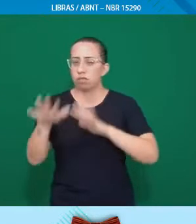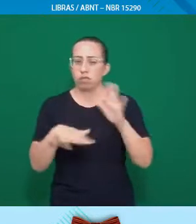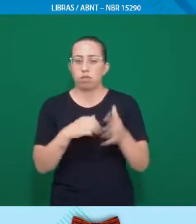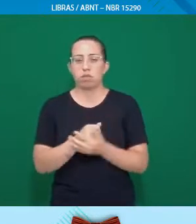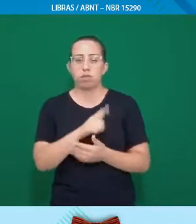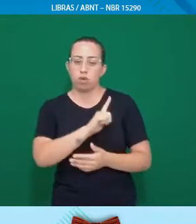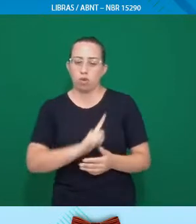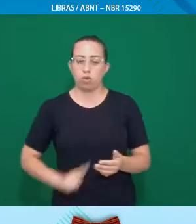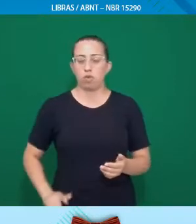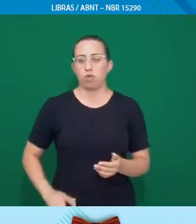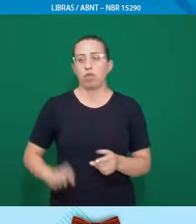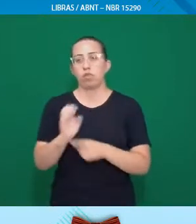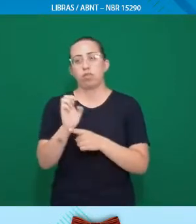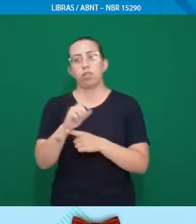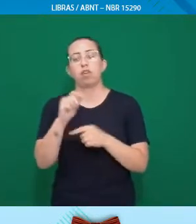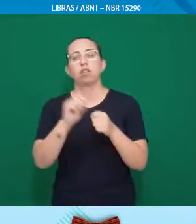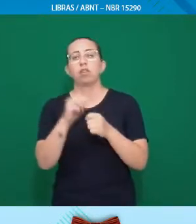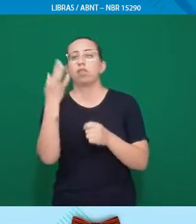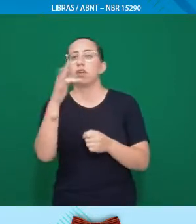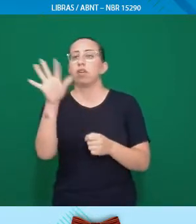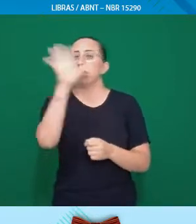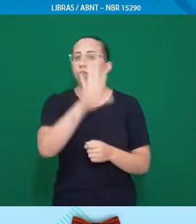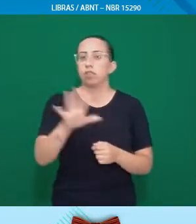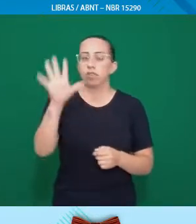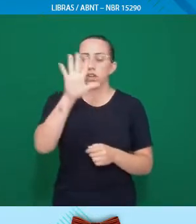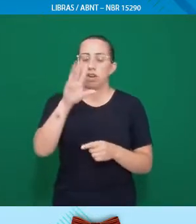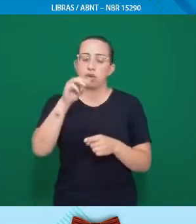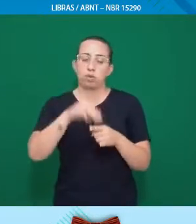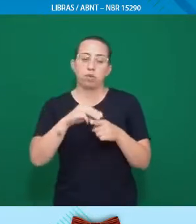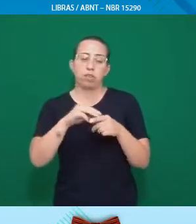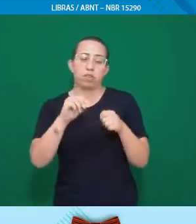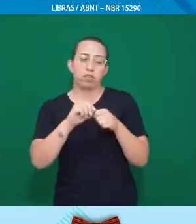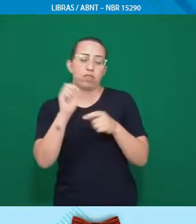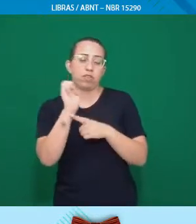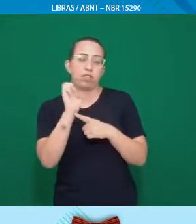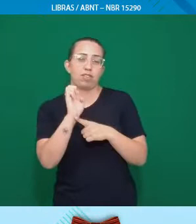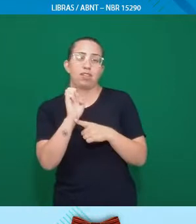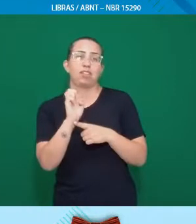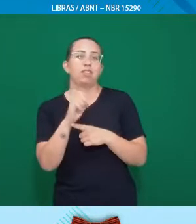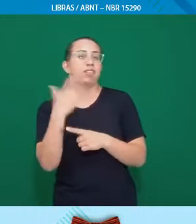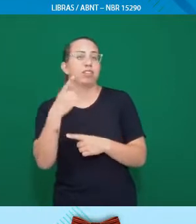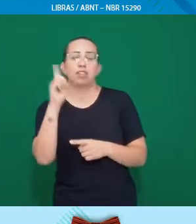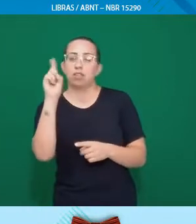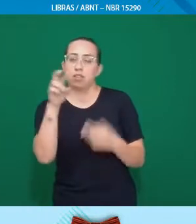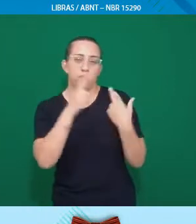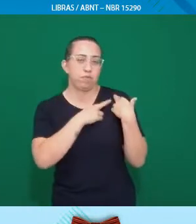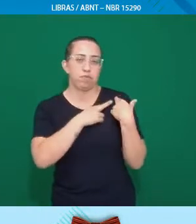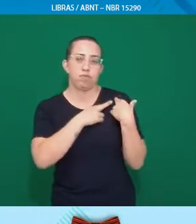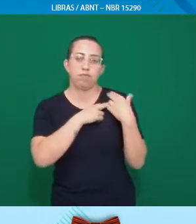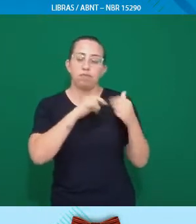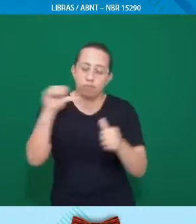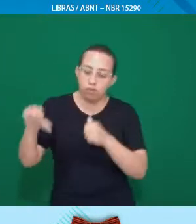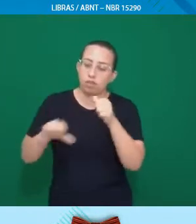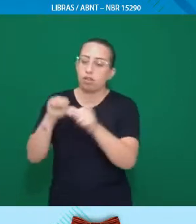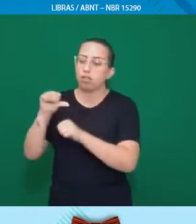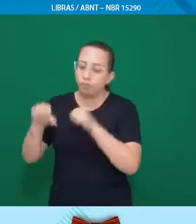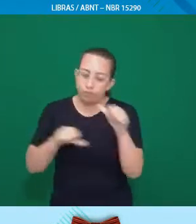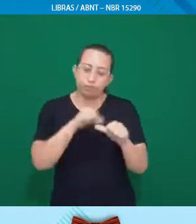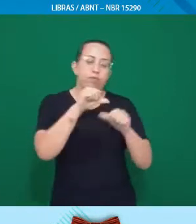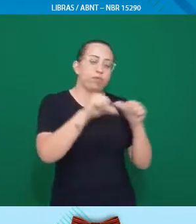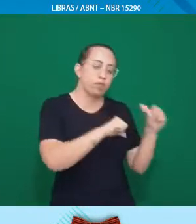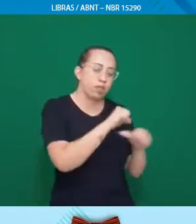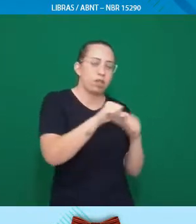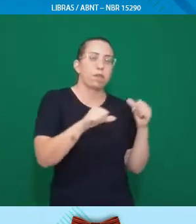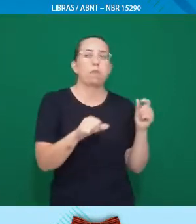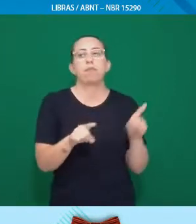estado vai fazer ao Federal que não é sua obrigação e o município que fazer Estadual que também não é sua obrigação então em versão mas da